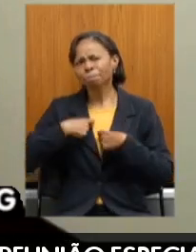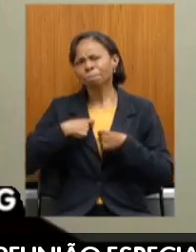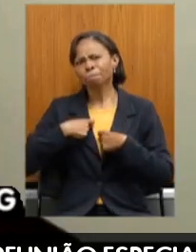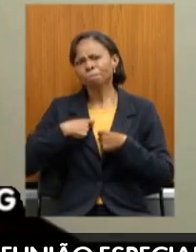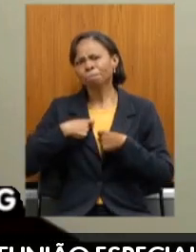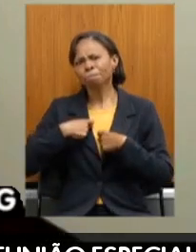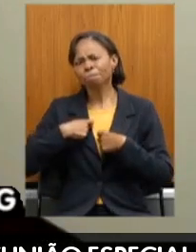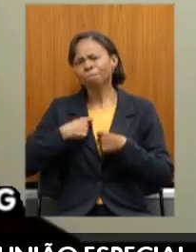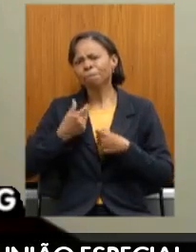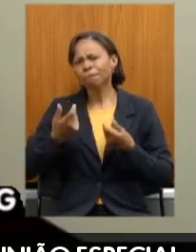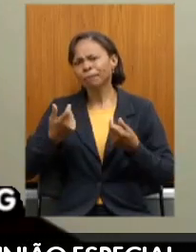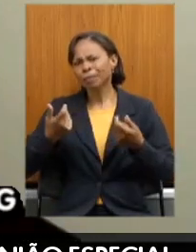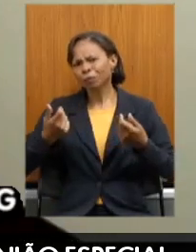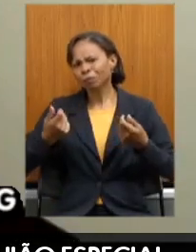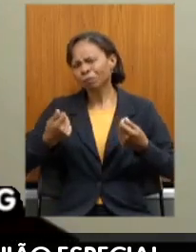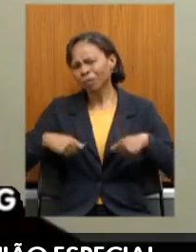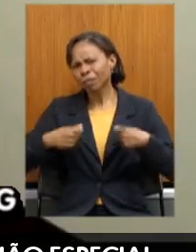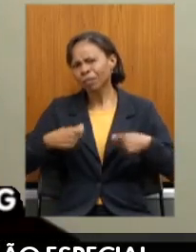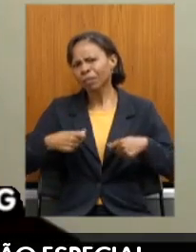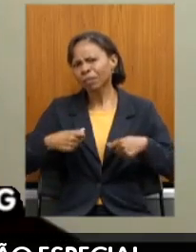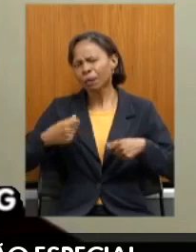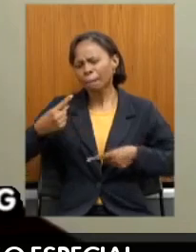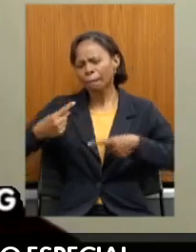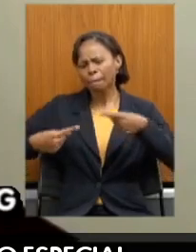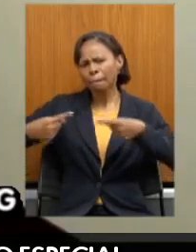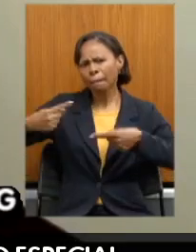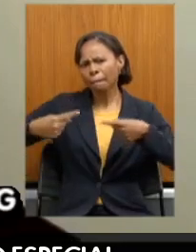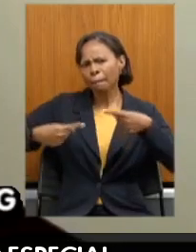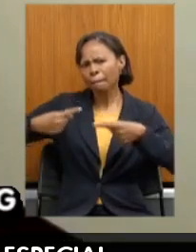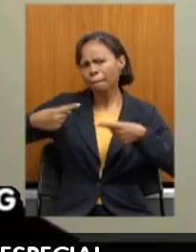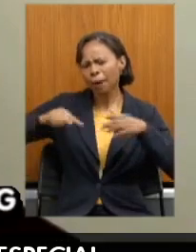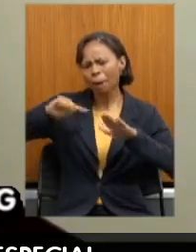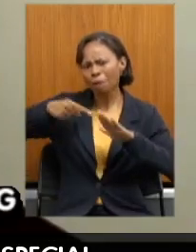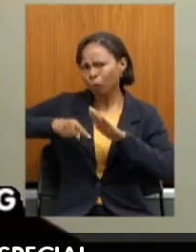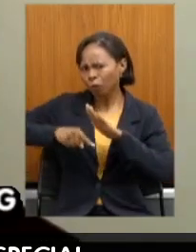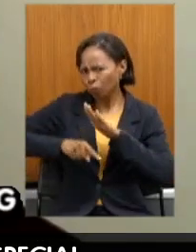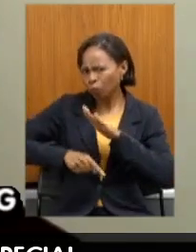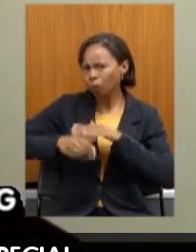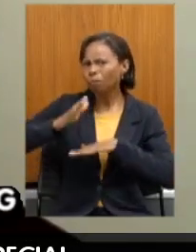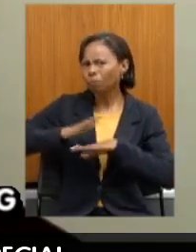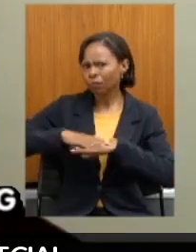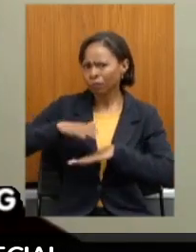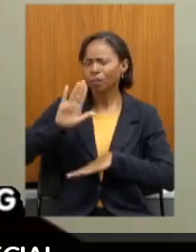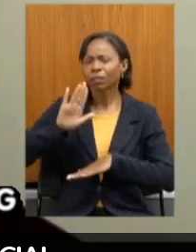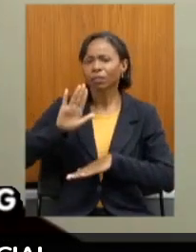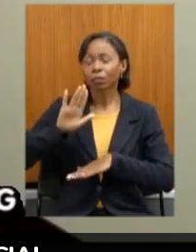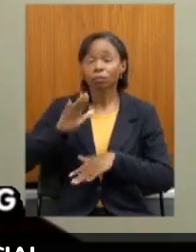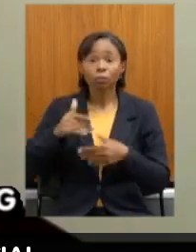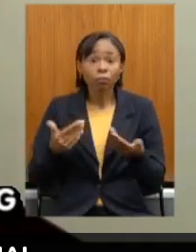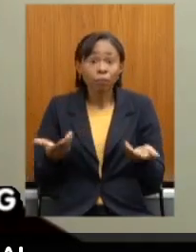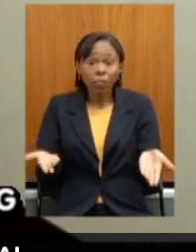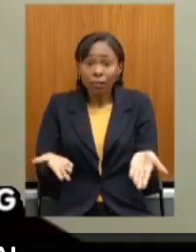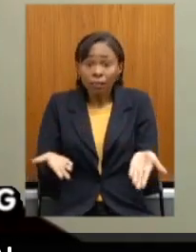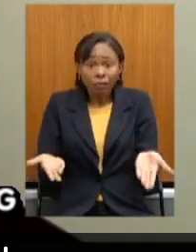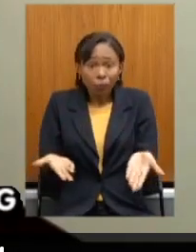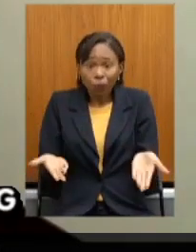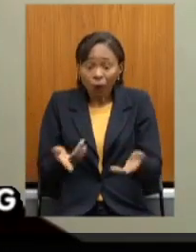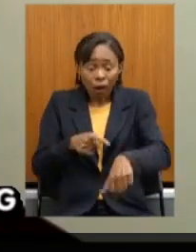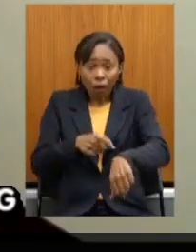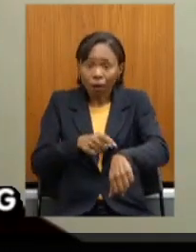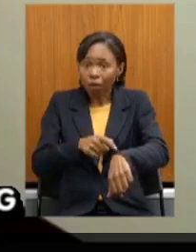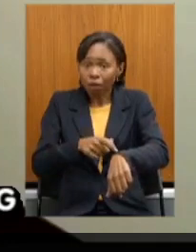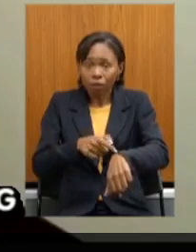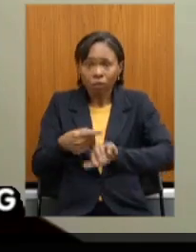um diálogo cada vez mais aprofundado. É hora de